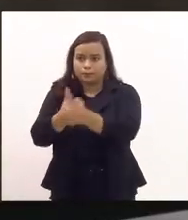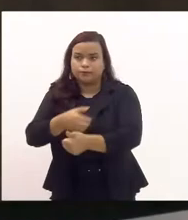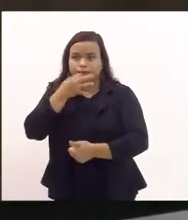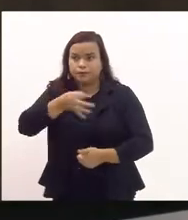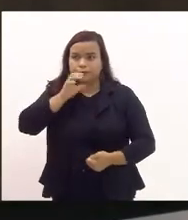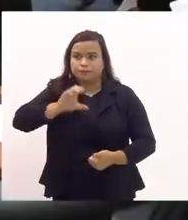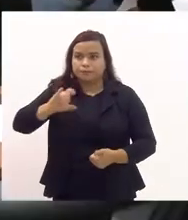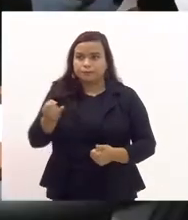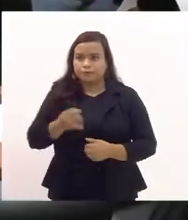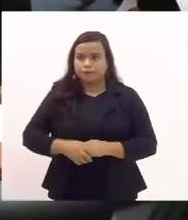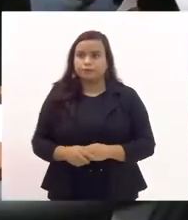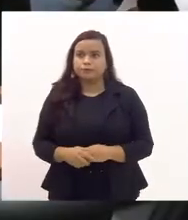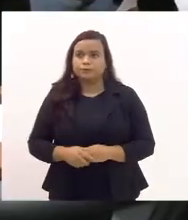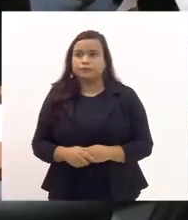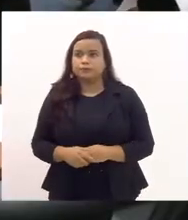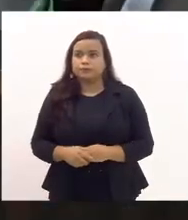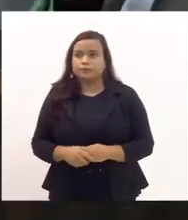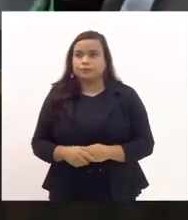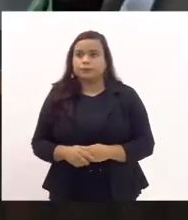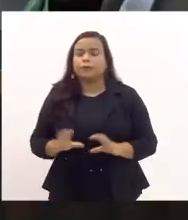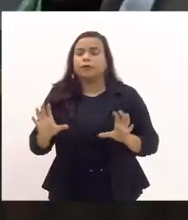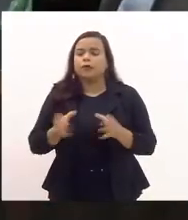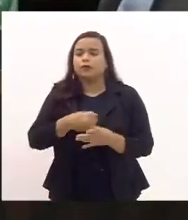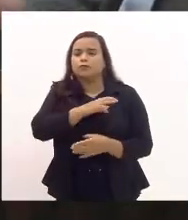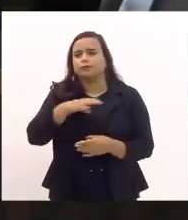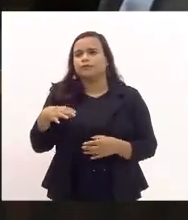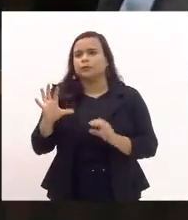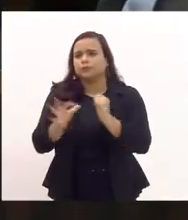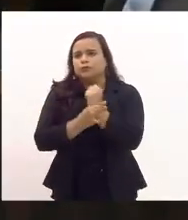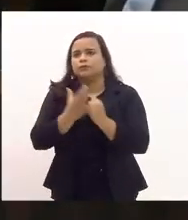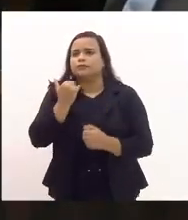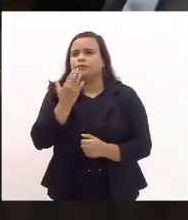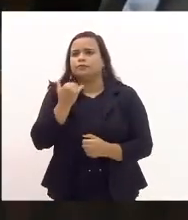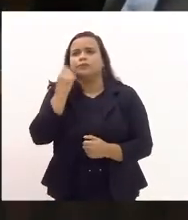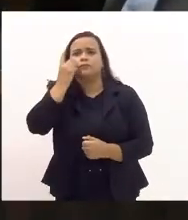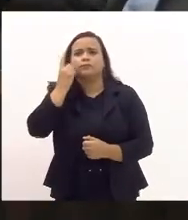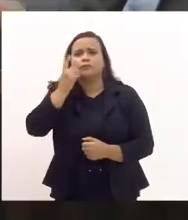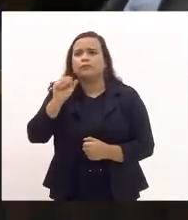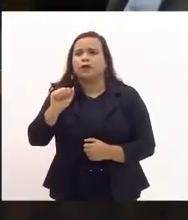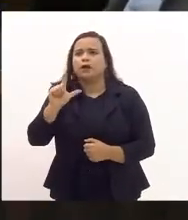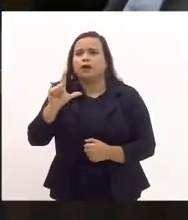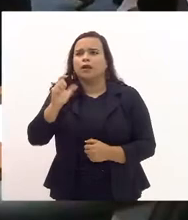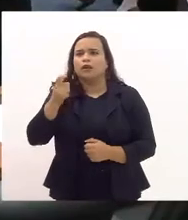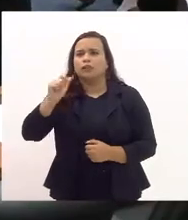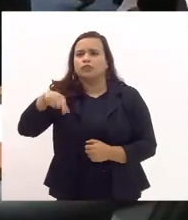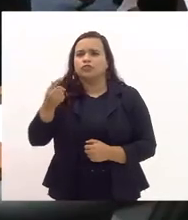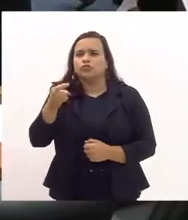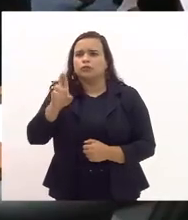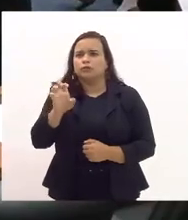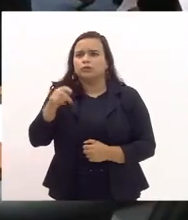ccj e ela comissão de segurança alimentar Deputado Alexandre knoplock é